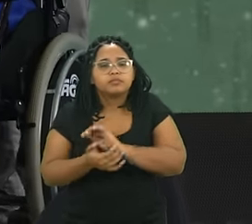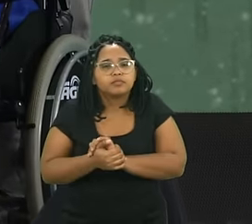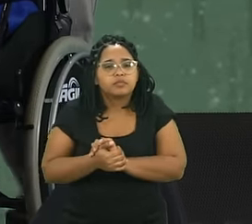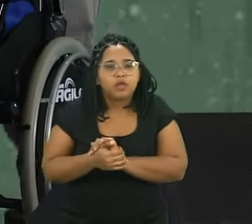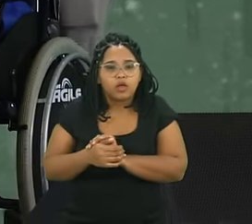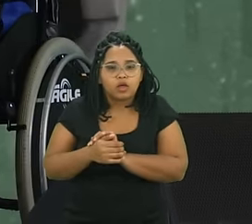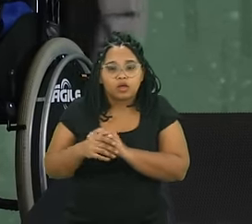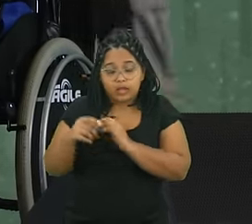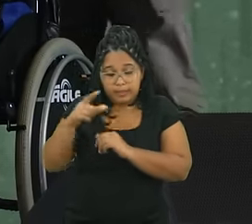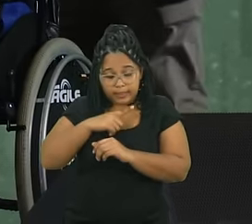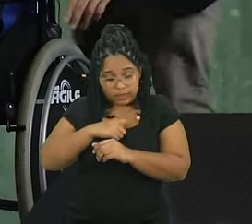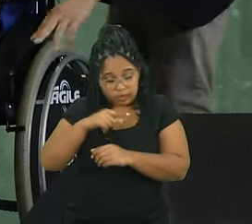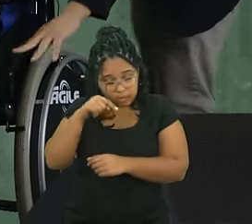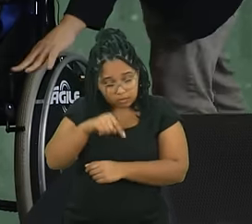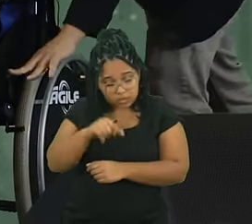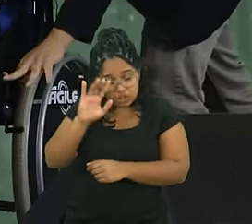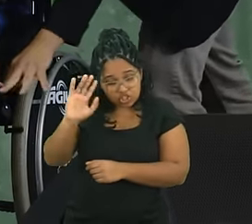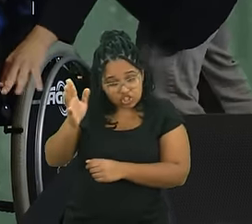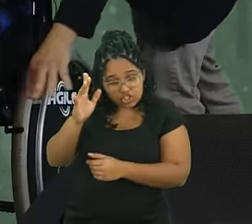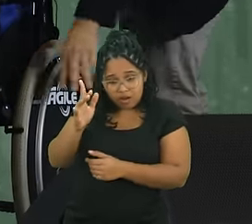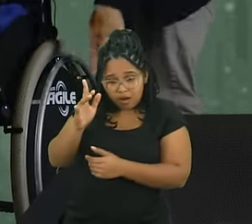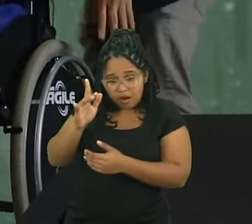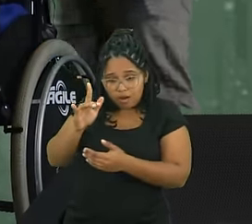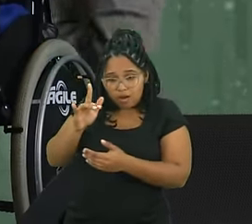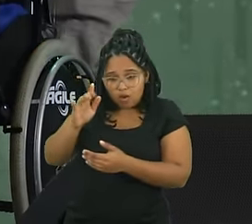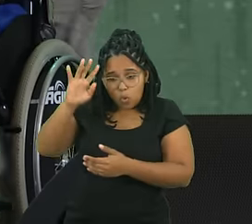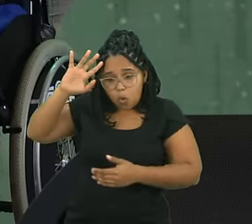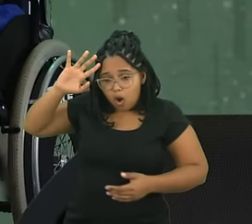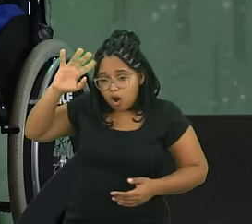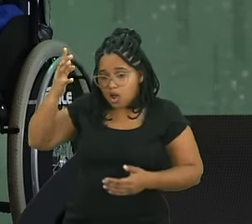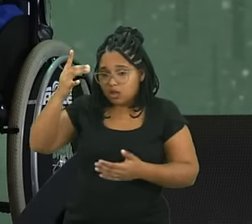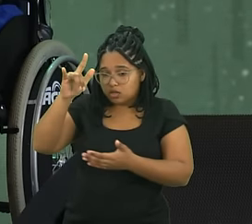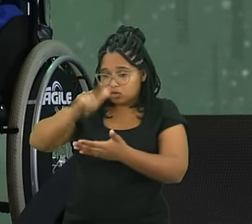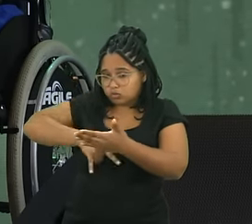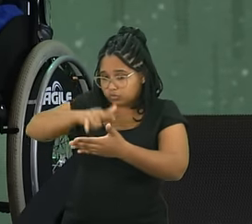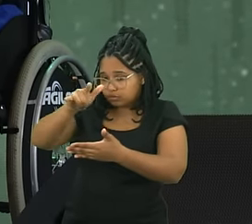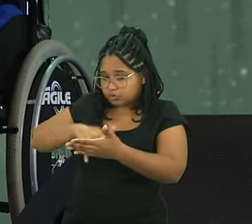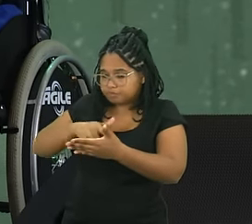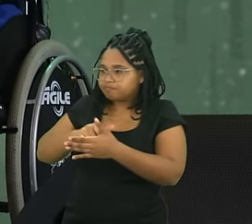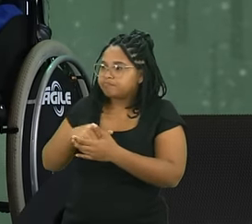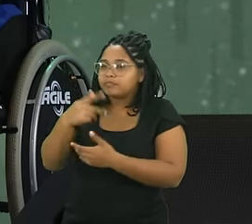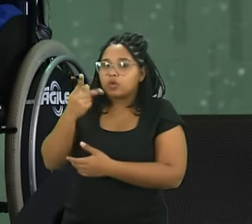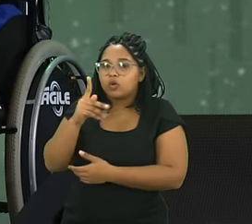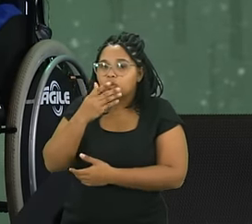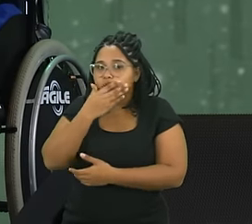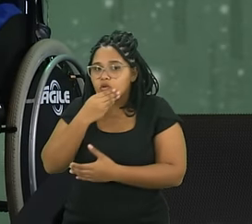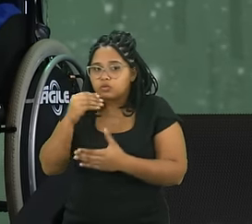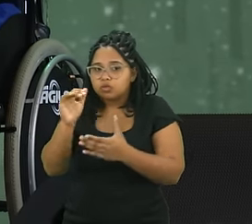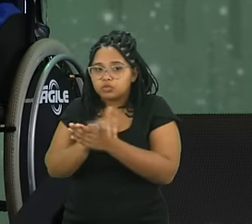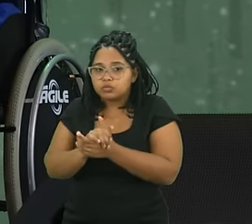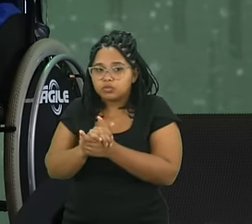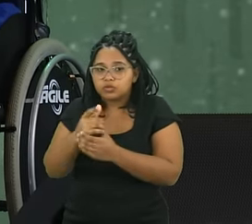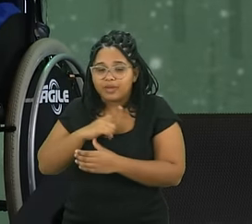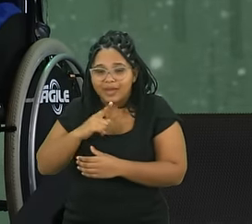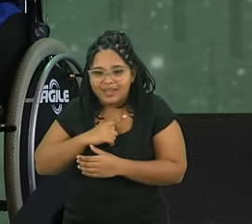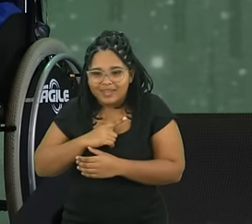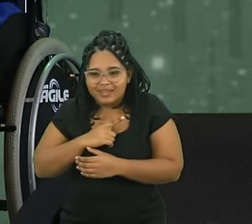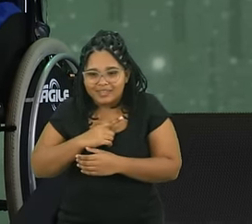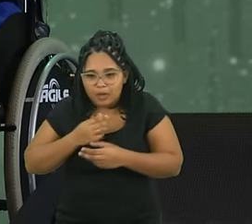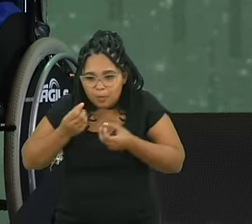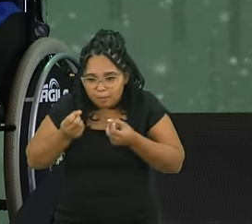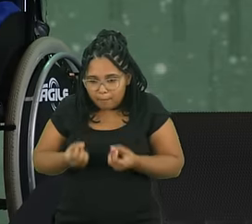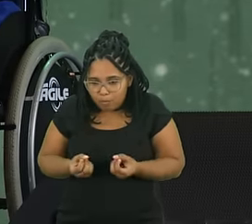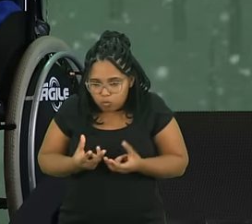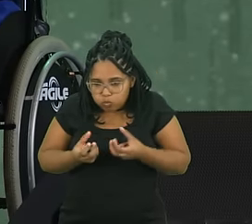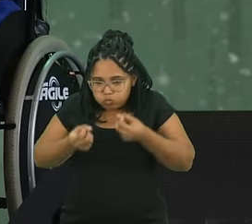nós temos aqui já o resultado do exame. E seu esposo está com tumor cerebral.